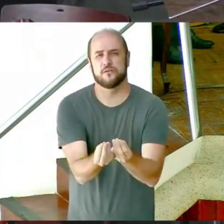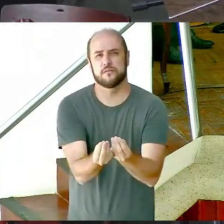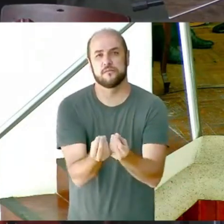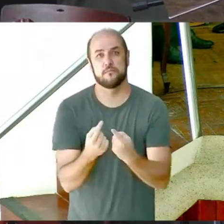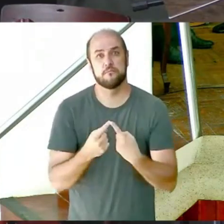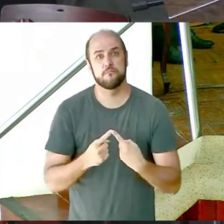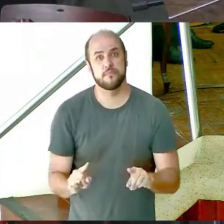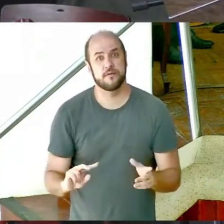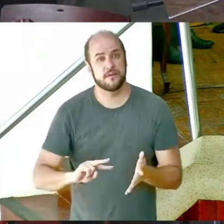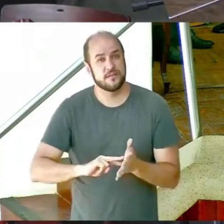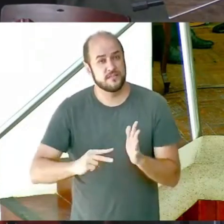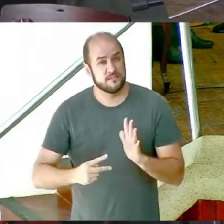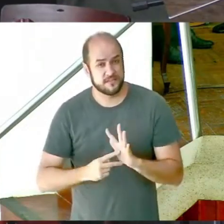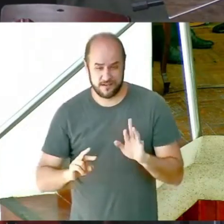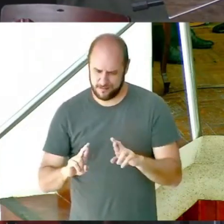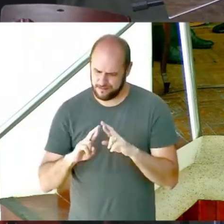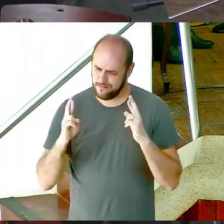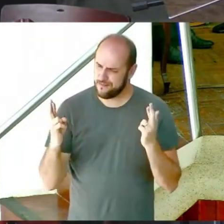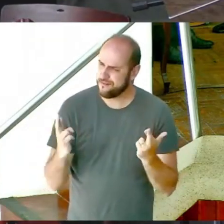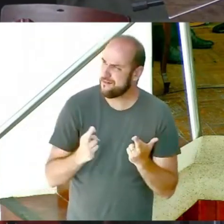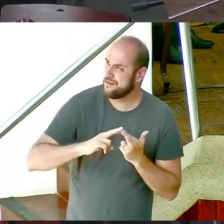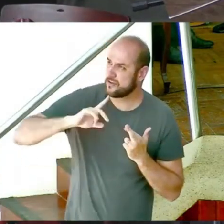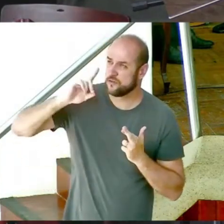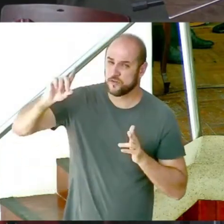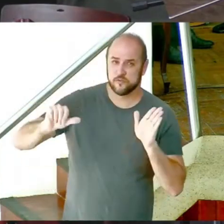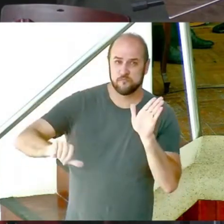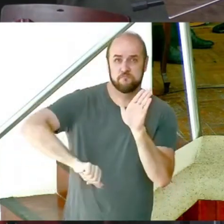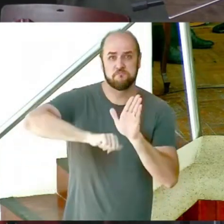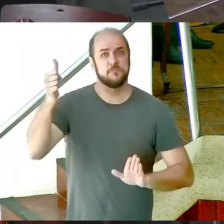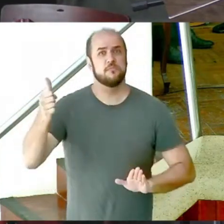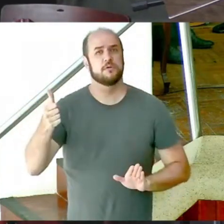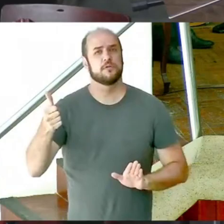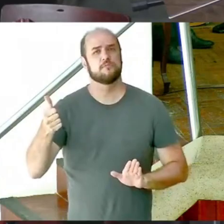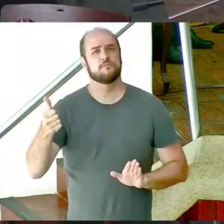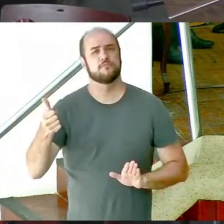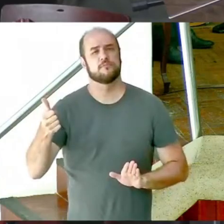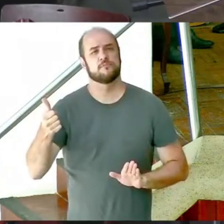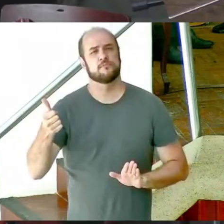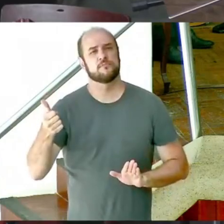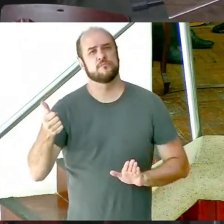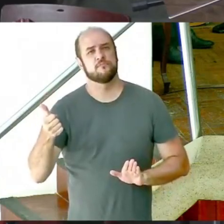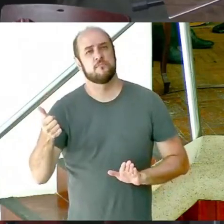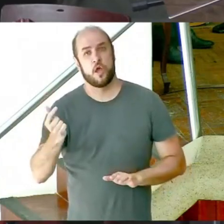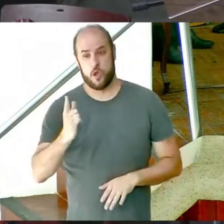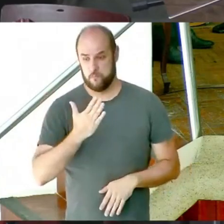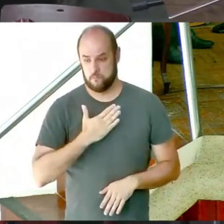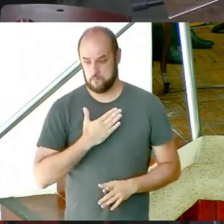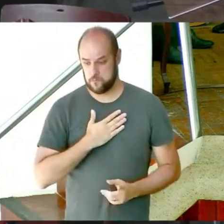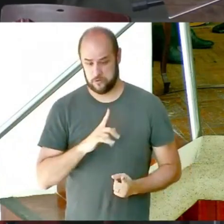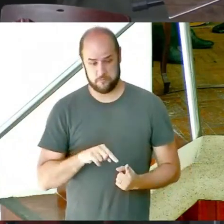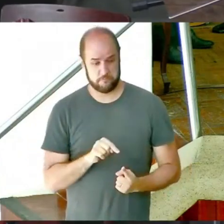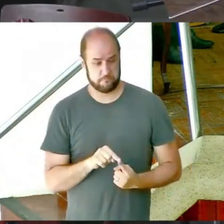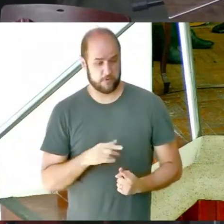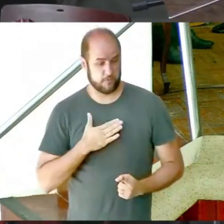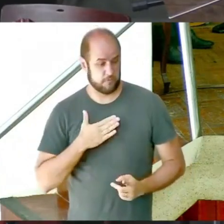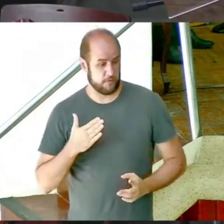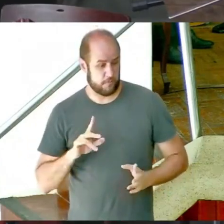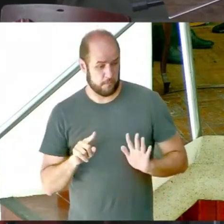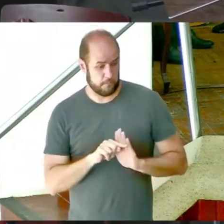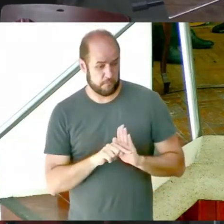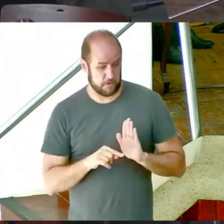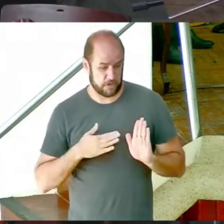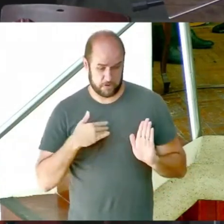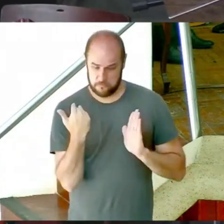significa colocar o reino de Deus em primeiro lugar. Ao invés da minha missão, do meu plano, da minha